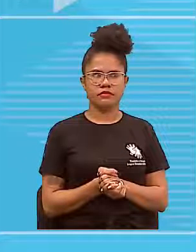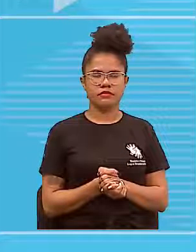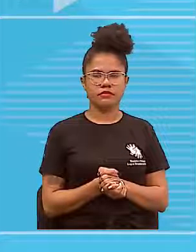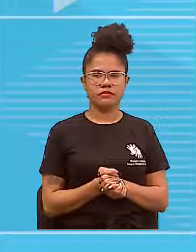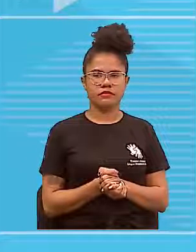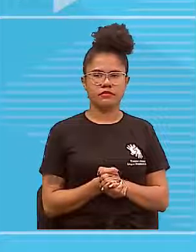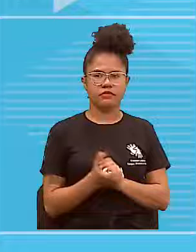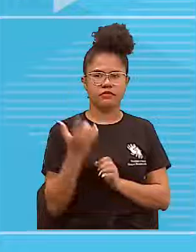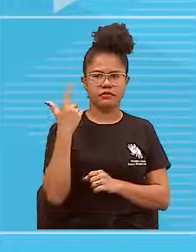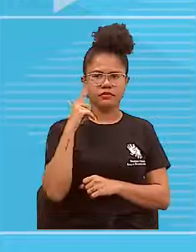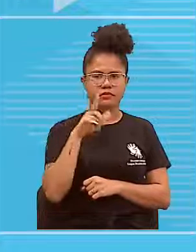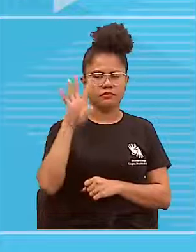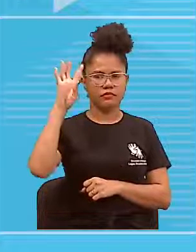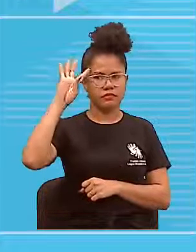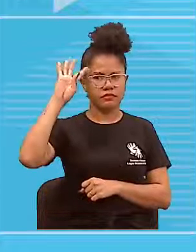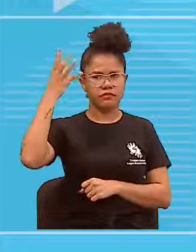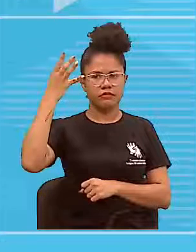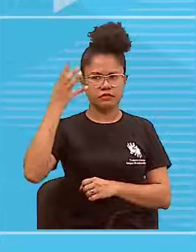decisões.